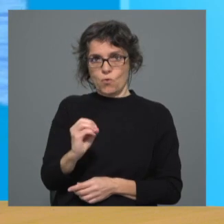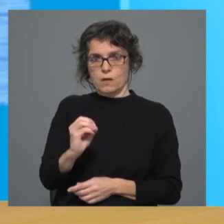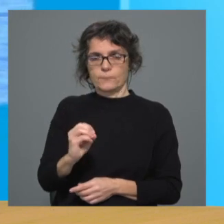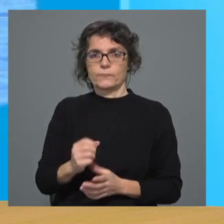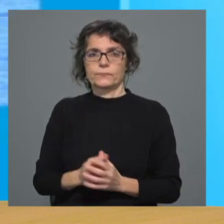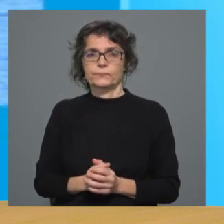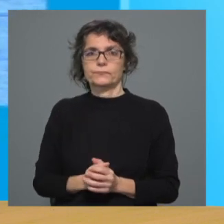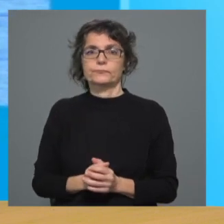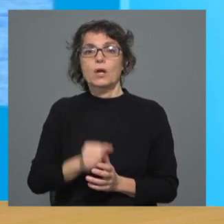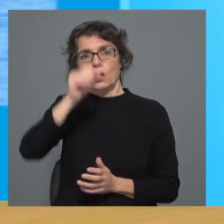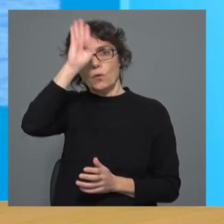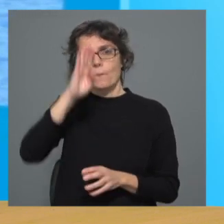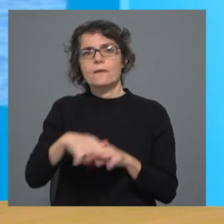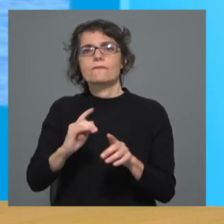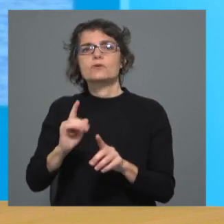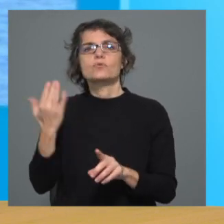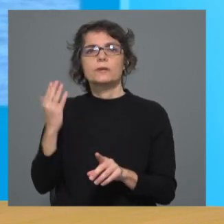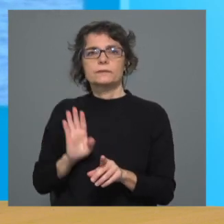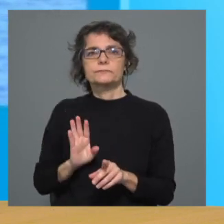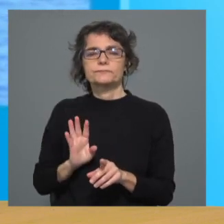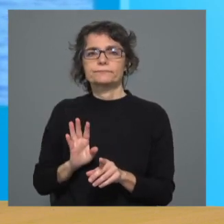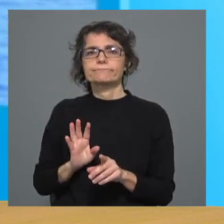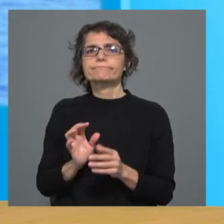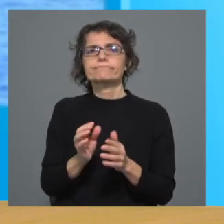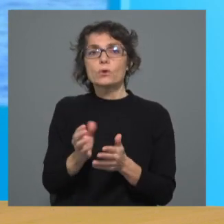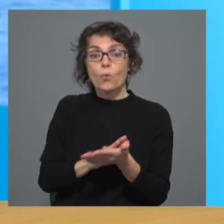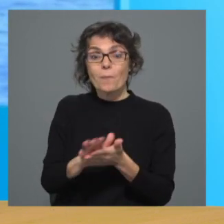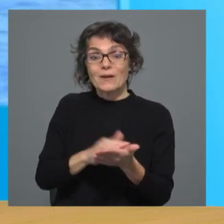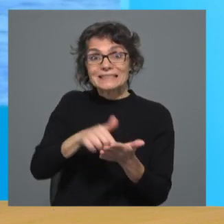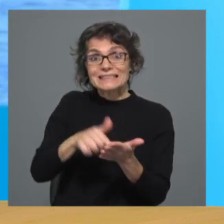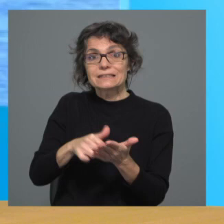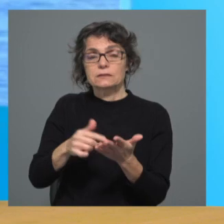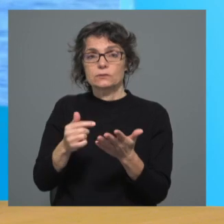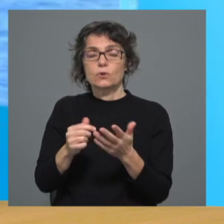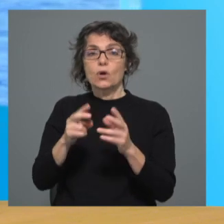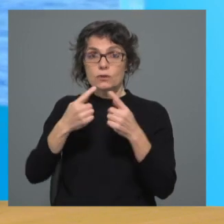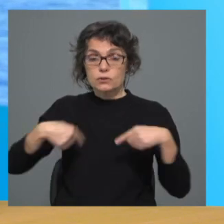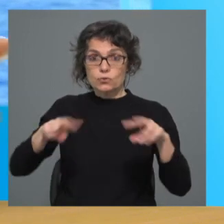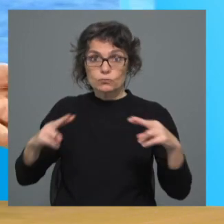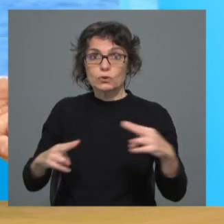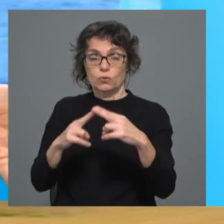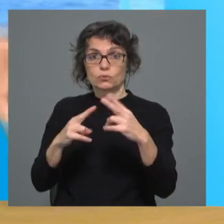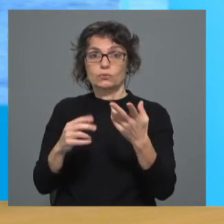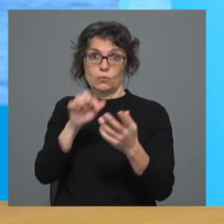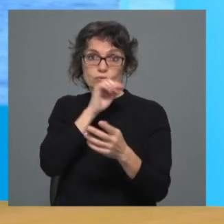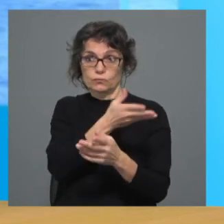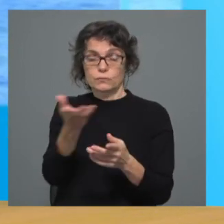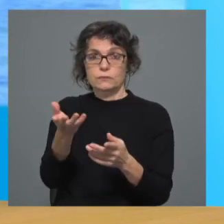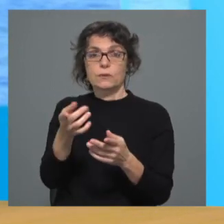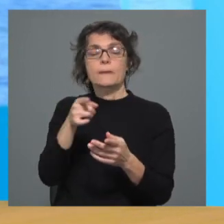que é o apanhado das reflexões e das sensibilidades do Sínodo e publicou, e que é também um texto